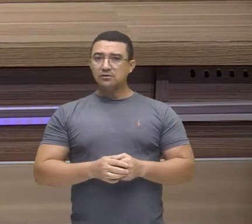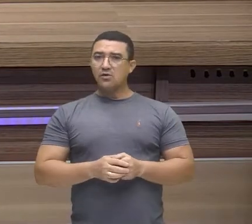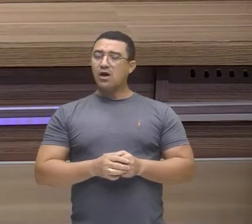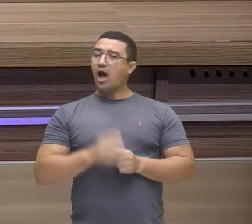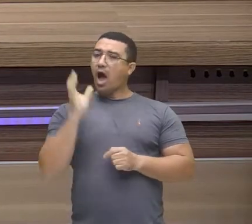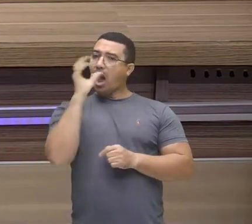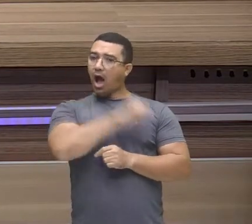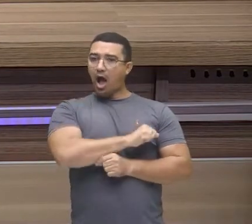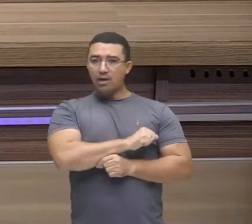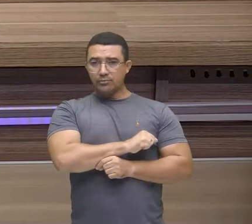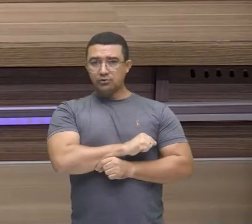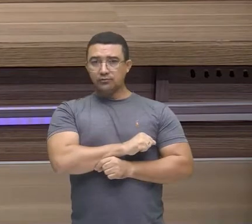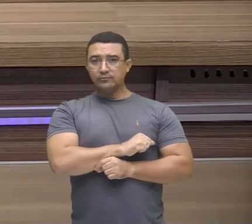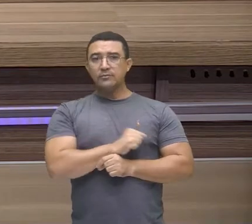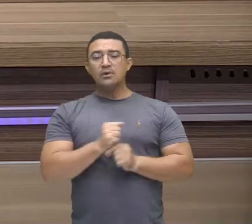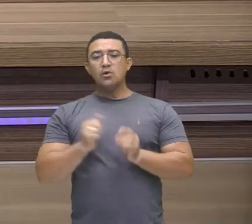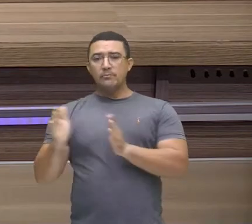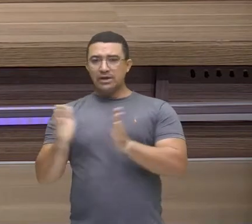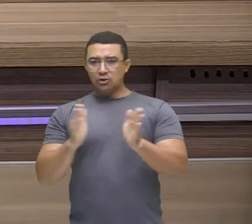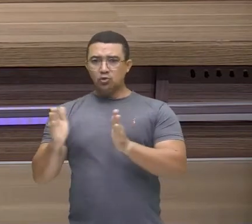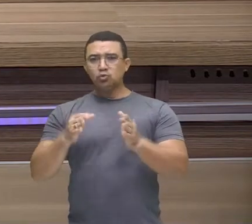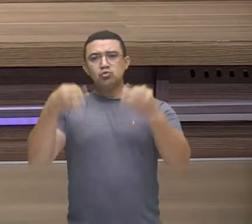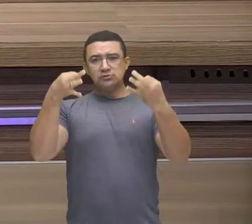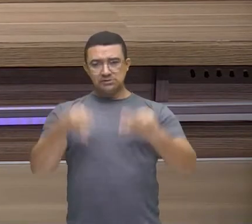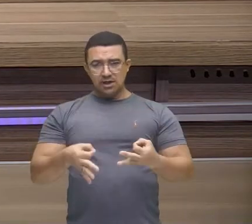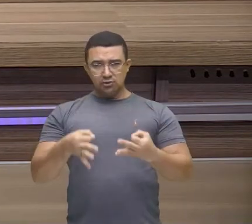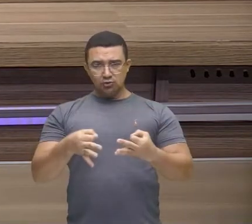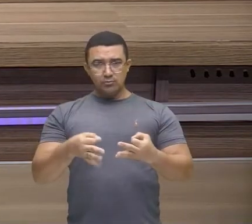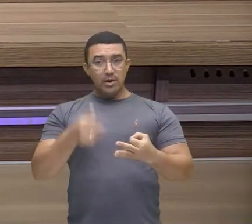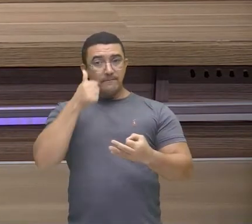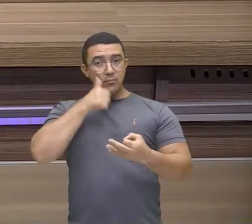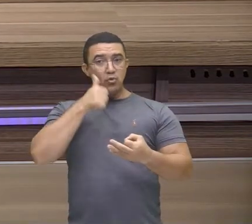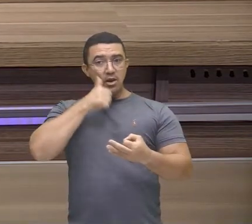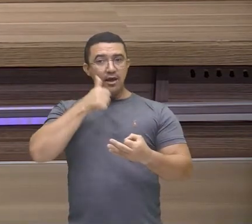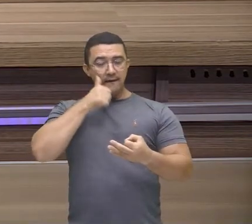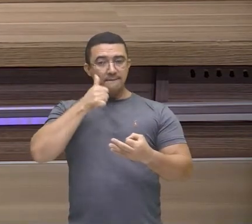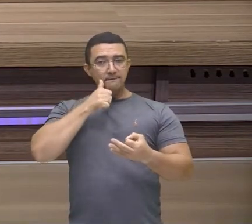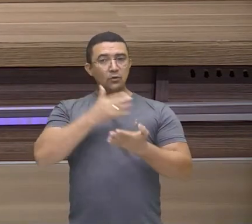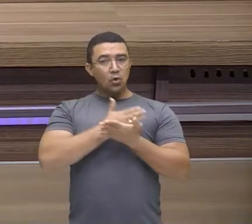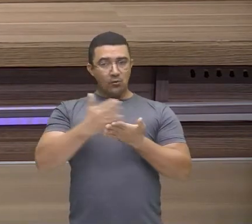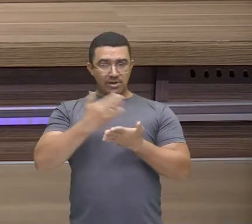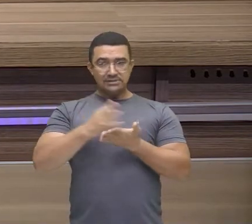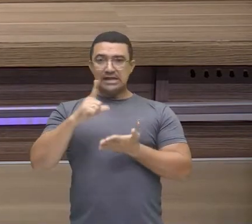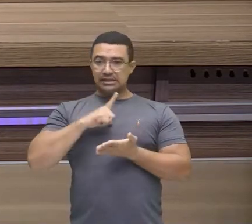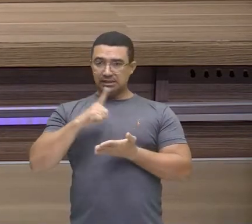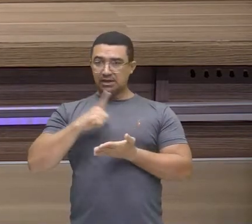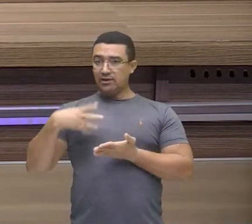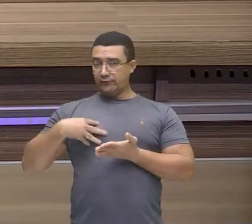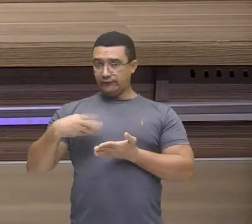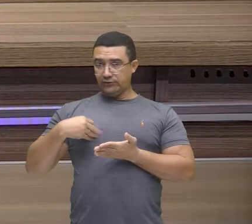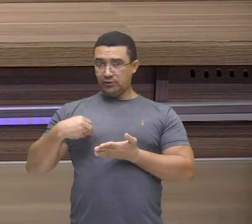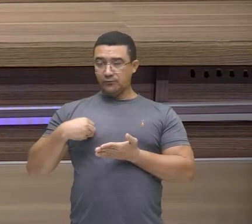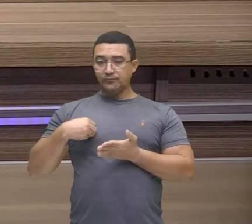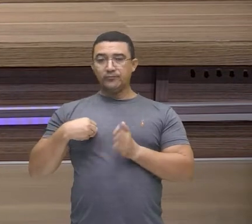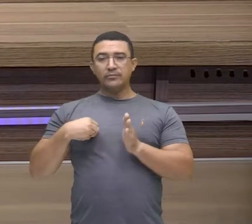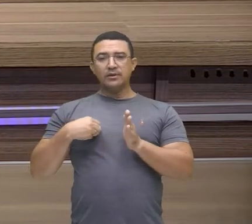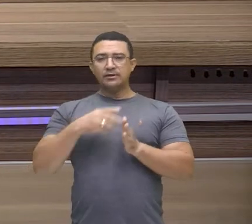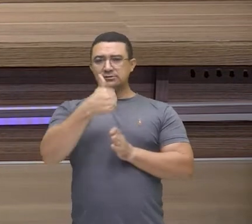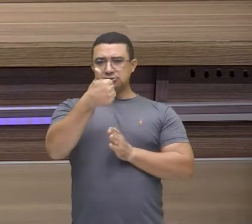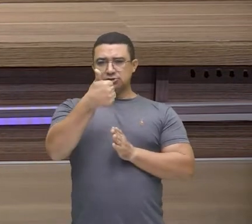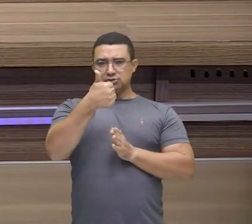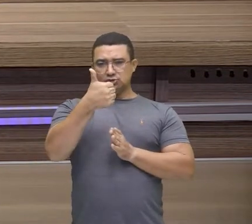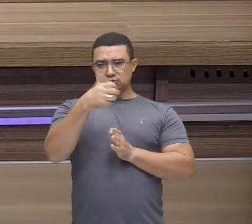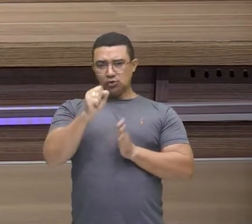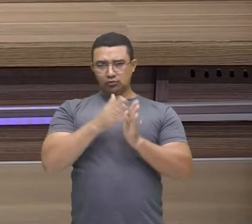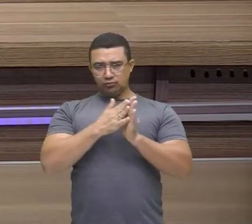período ideal na medicina para a reprodução é a partir dos 18 anos até os 28 anos,